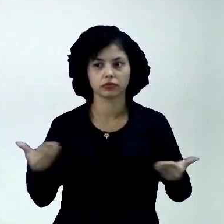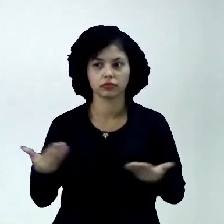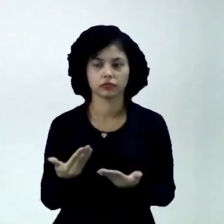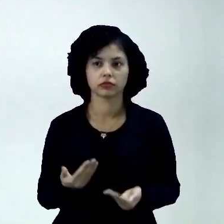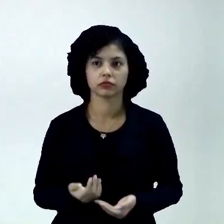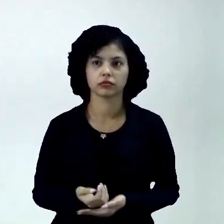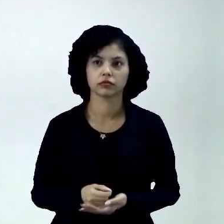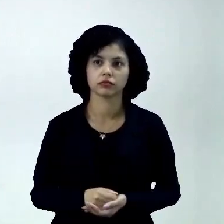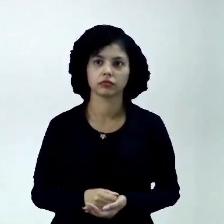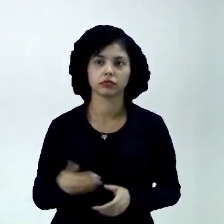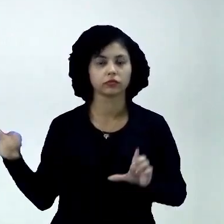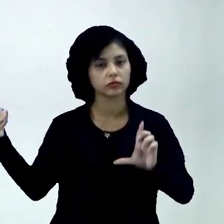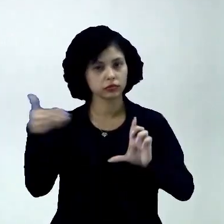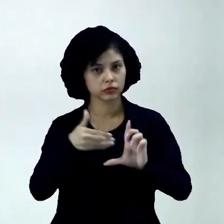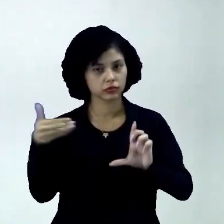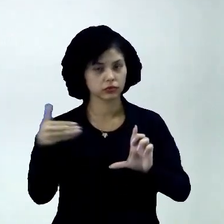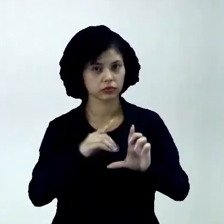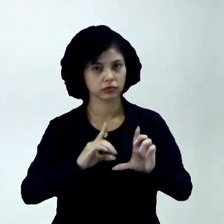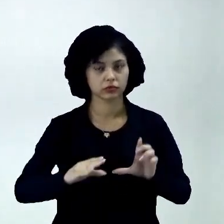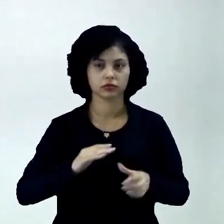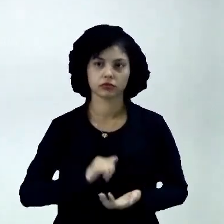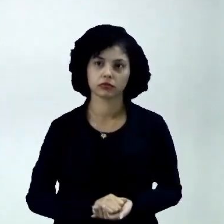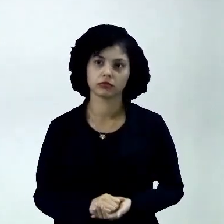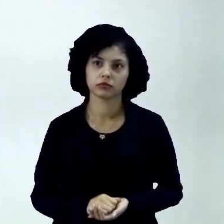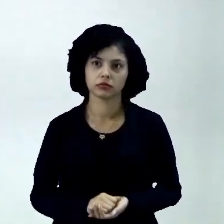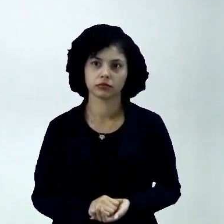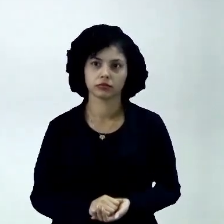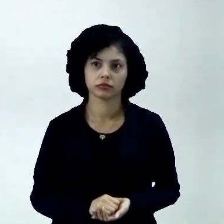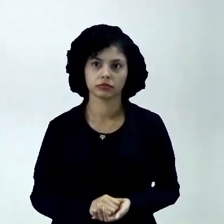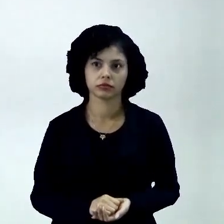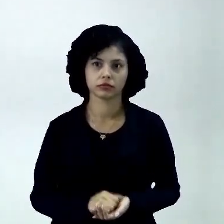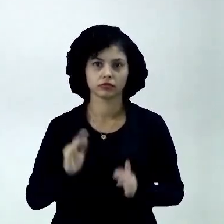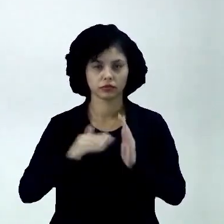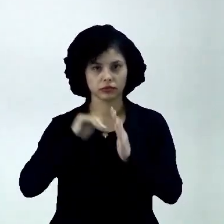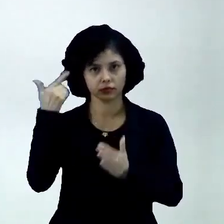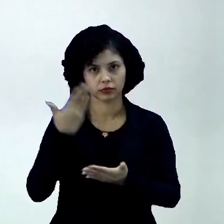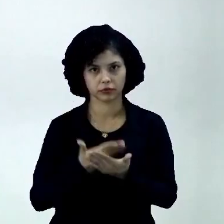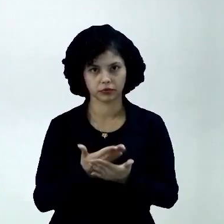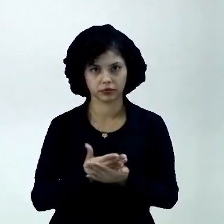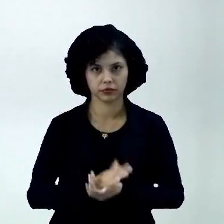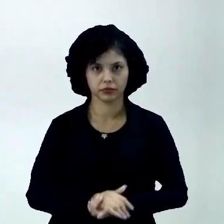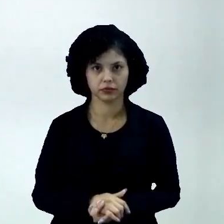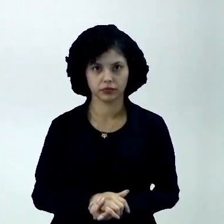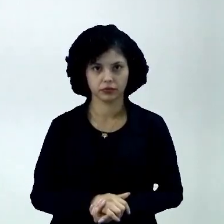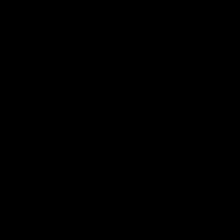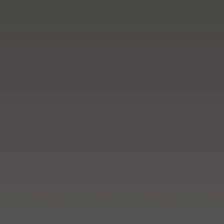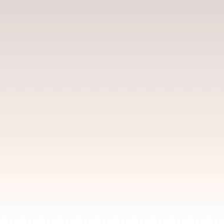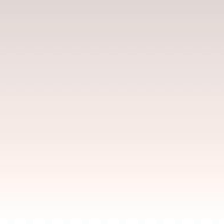nossa aula de hoje. Vocês podem acessá-la mais vezes na plataforma Eduque. Até a próxima aula!